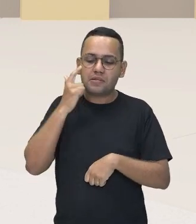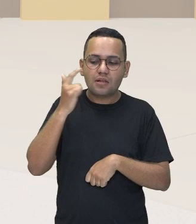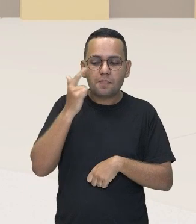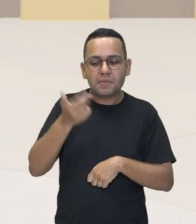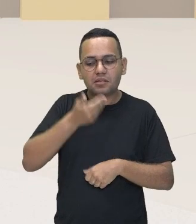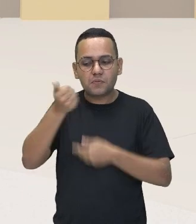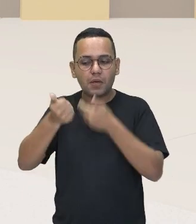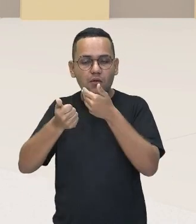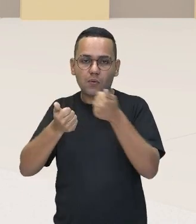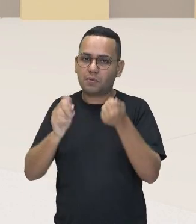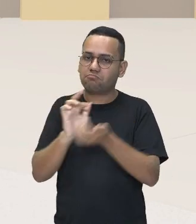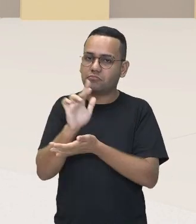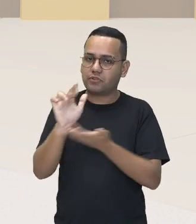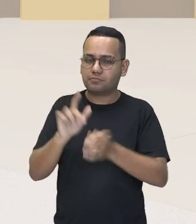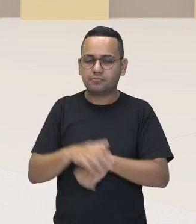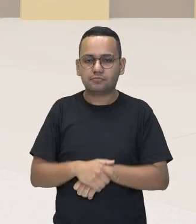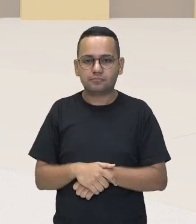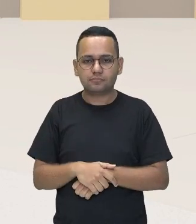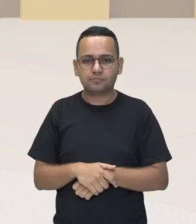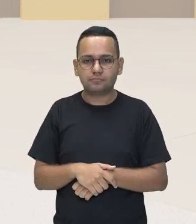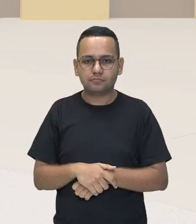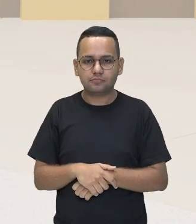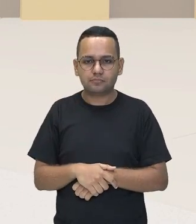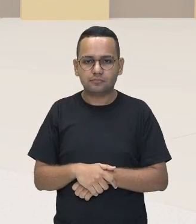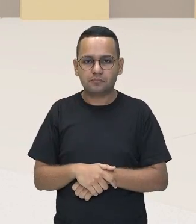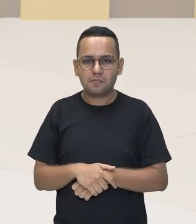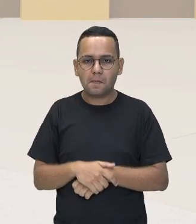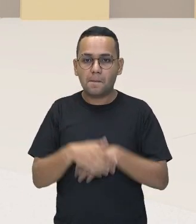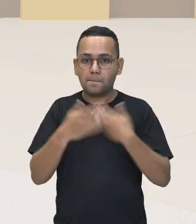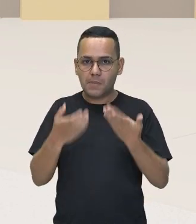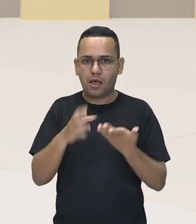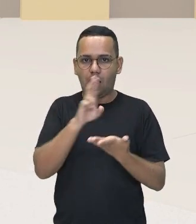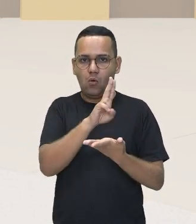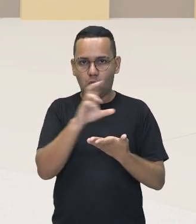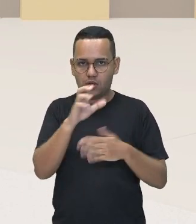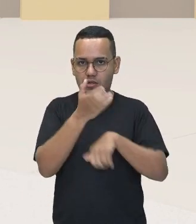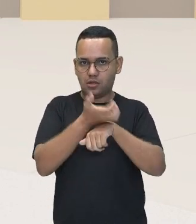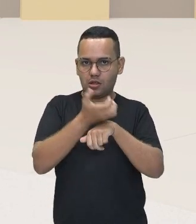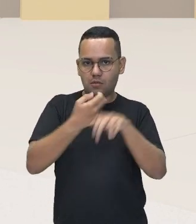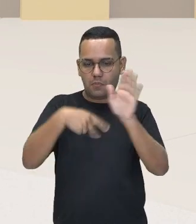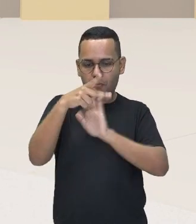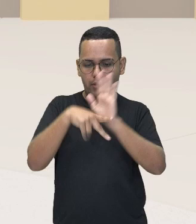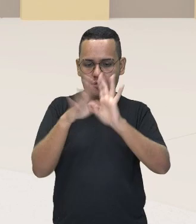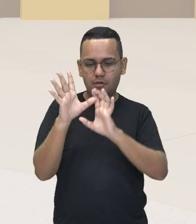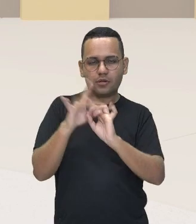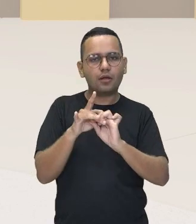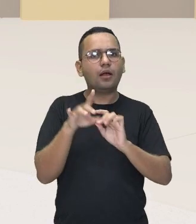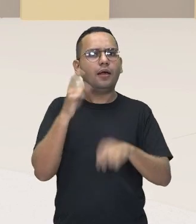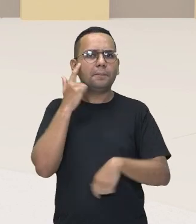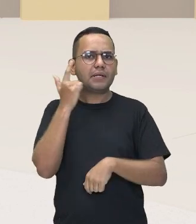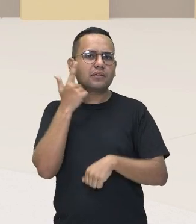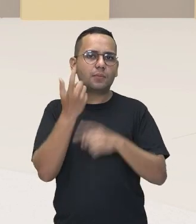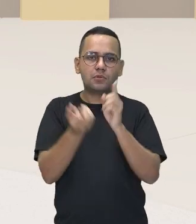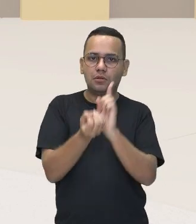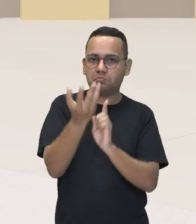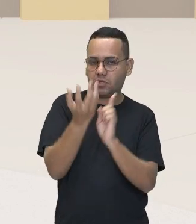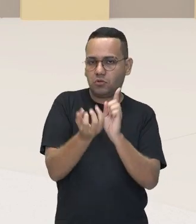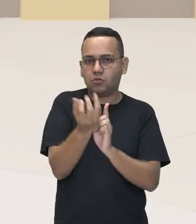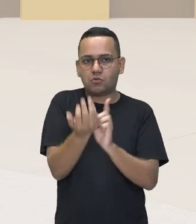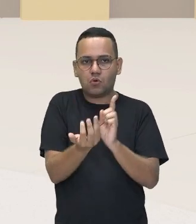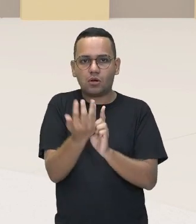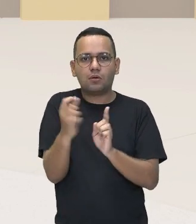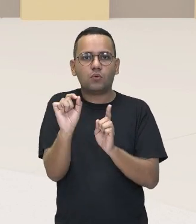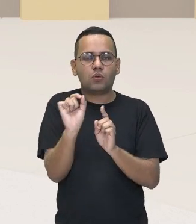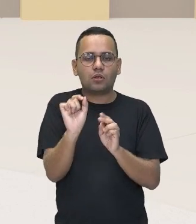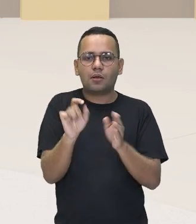projetos integradores, eles são exatamente para a gente pensar em empreendedorismo também, além da